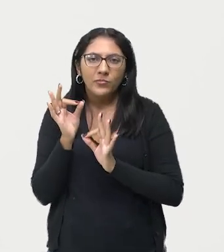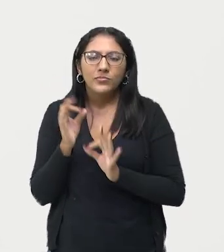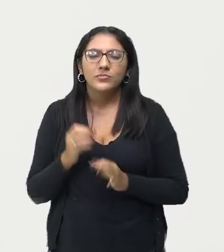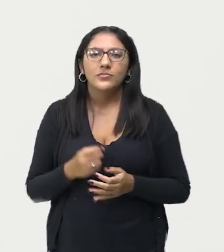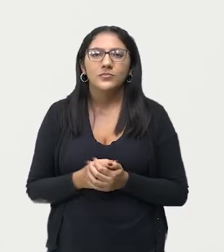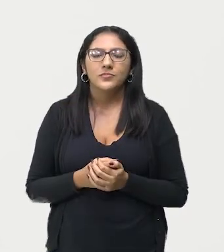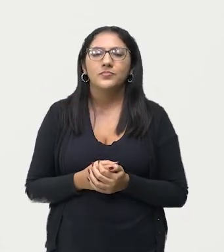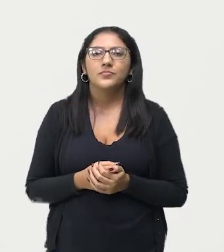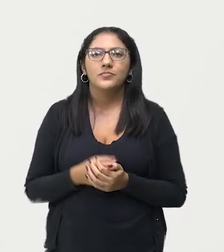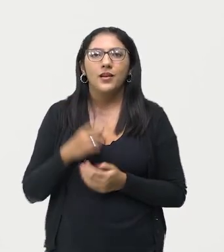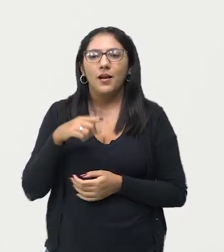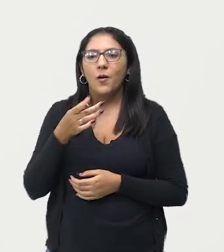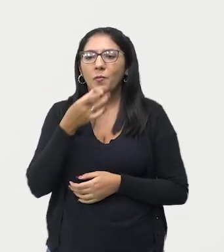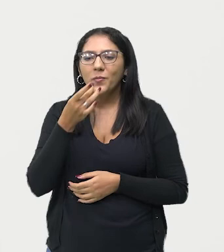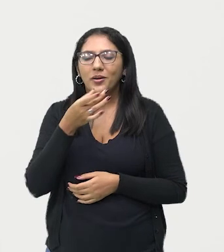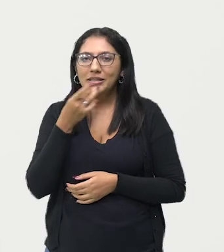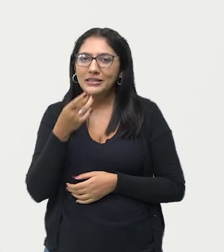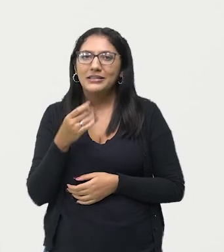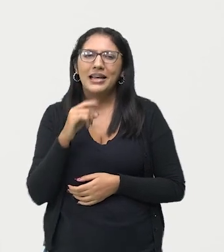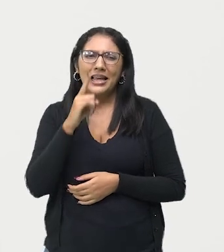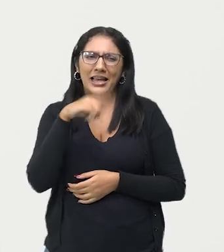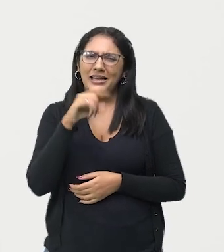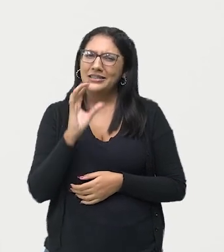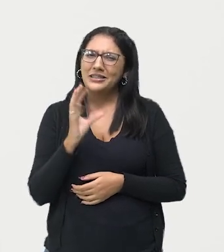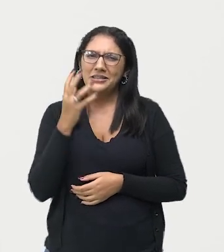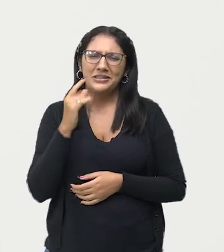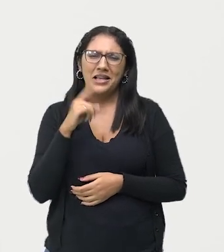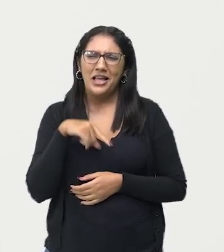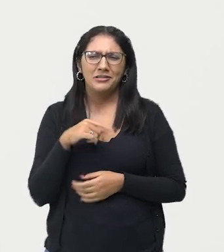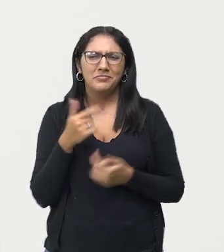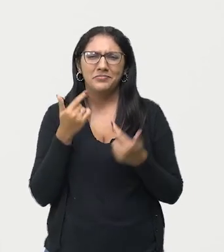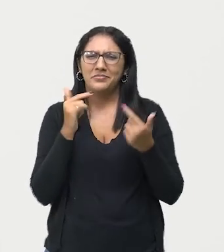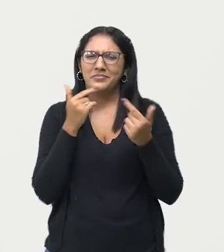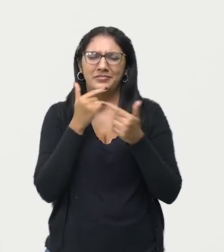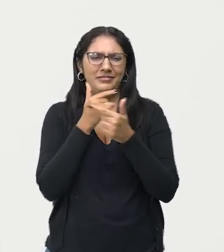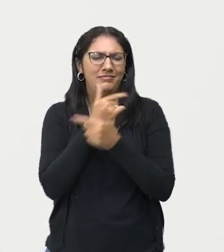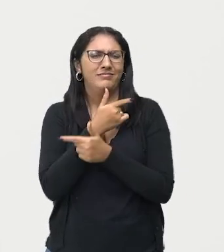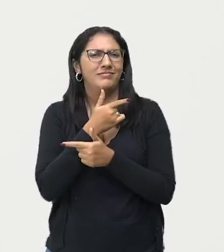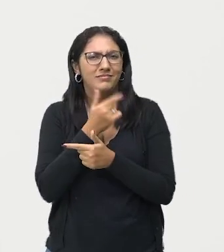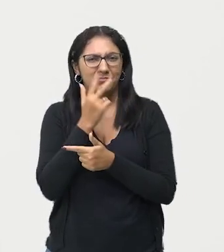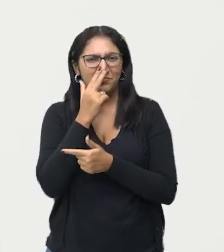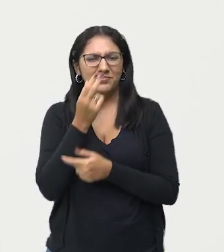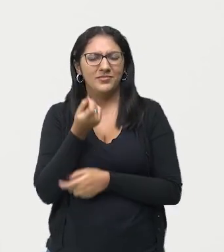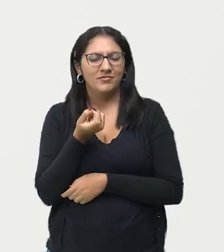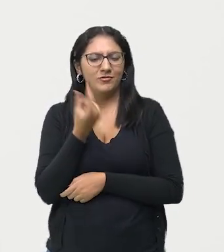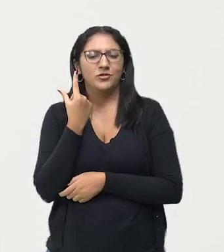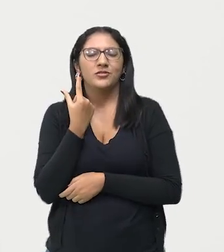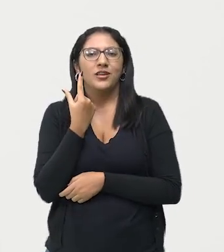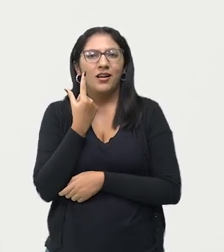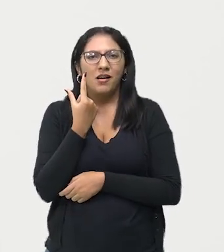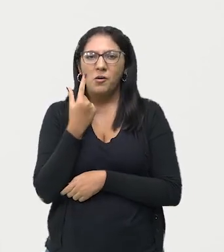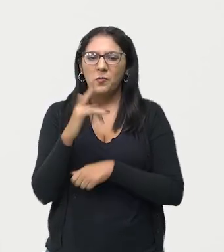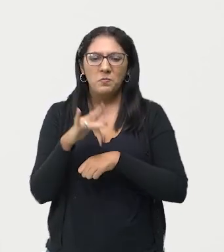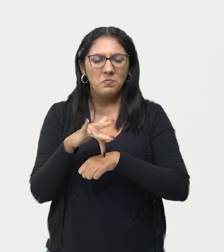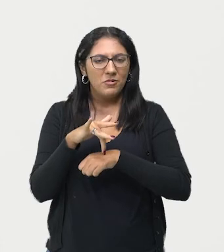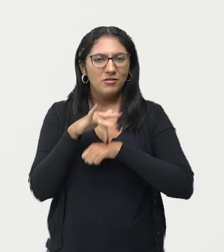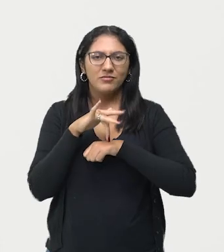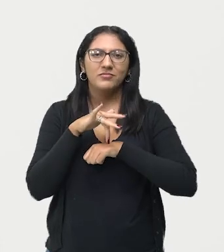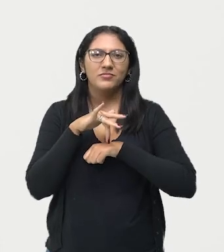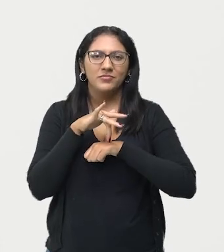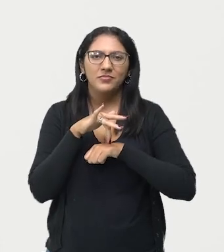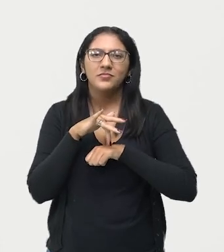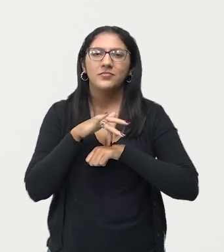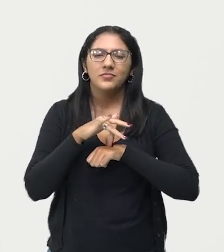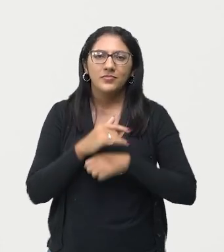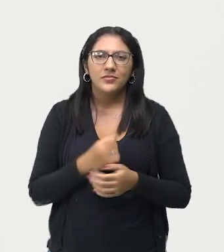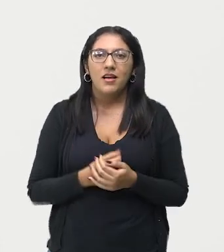opinião? A opinião é de que essa situação é estranha, absurda e